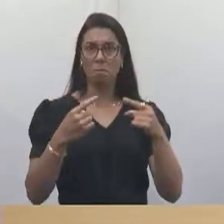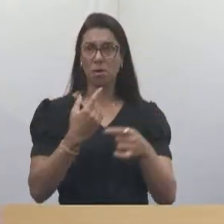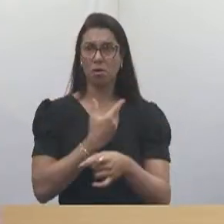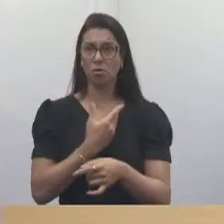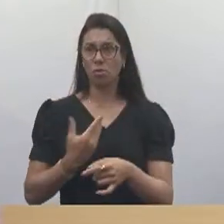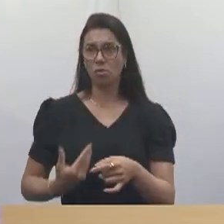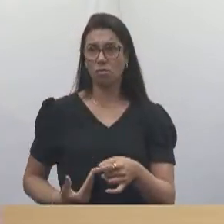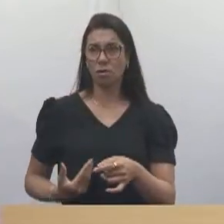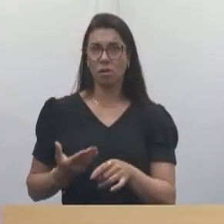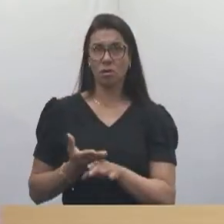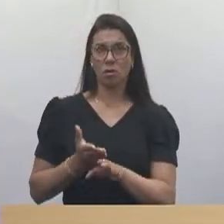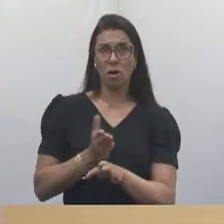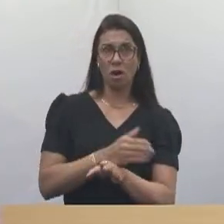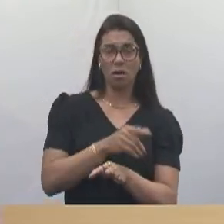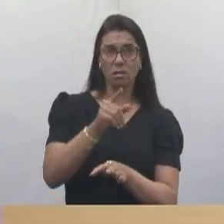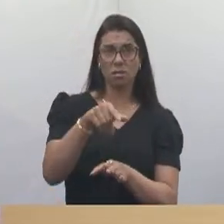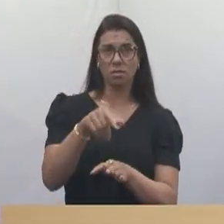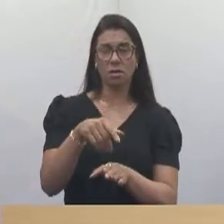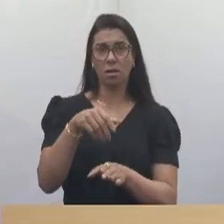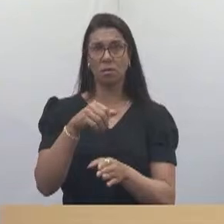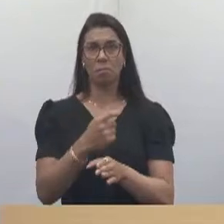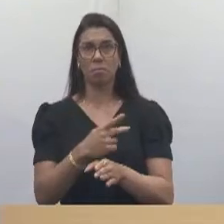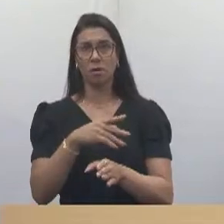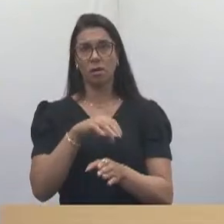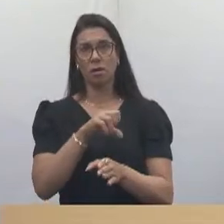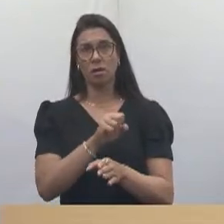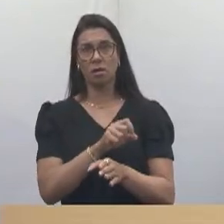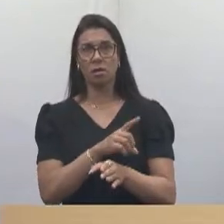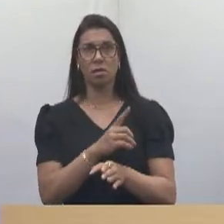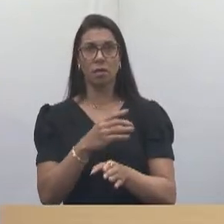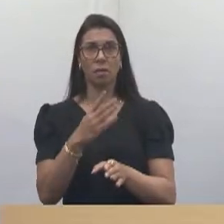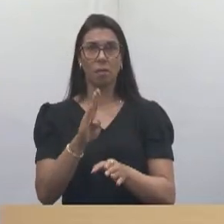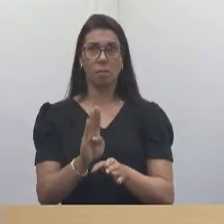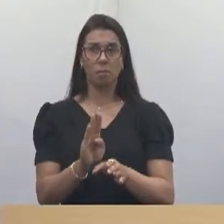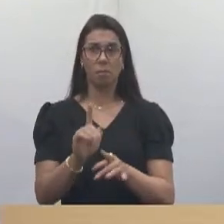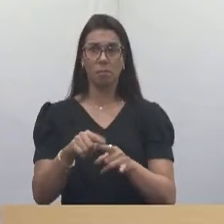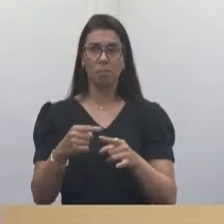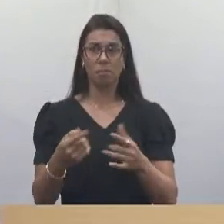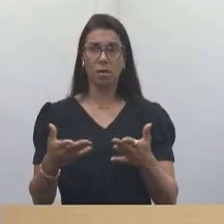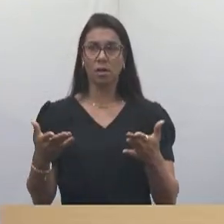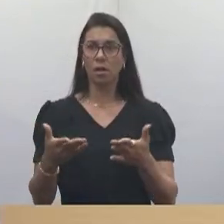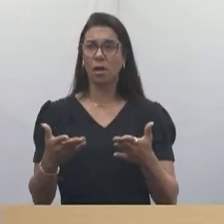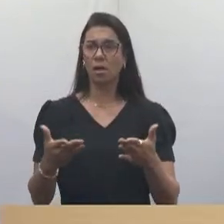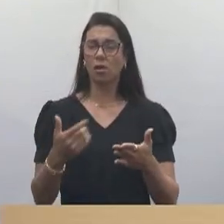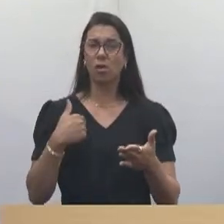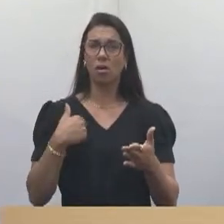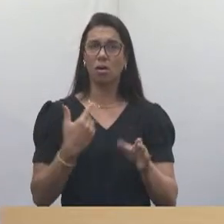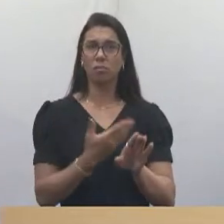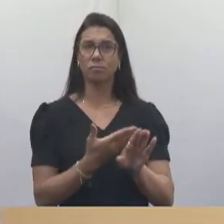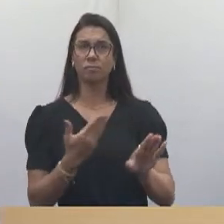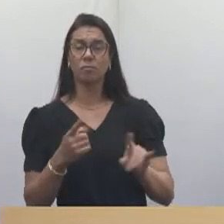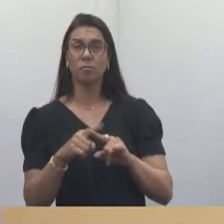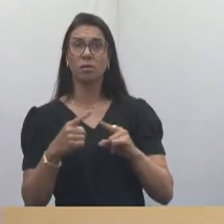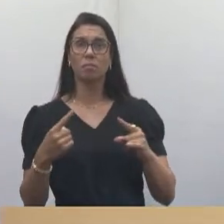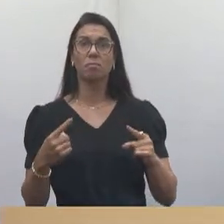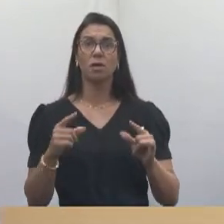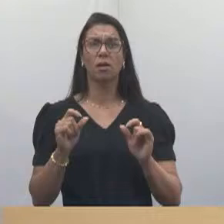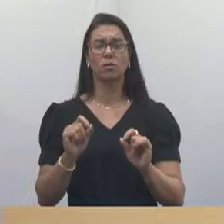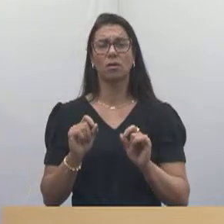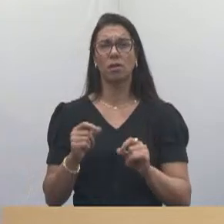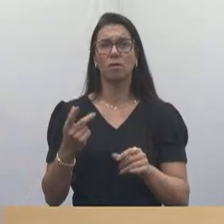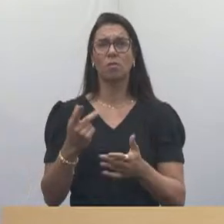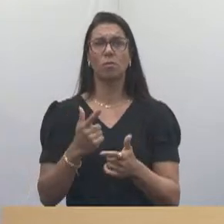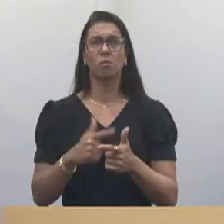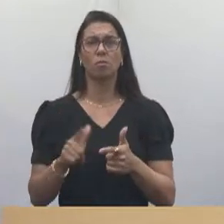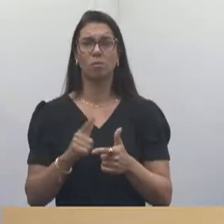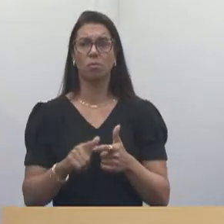do PSDB, partido do qual fiz parte e me desfiliei e agora fiz. Então, esse problema